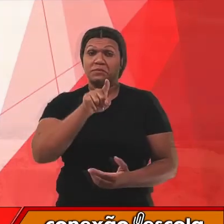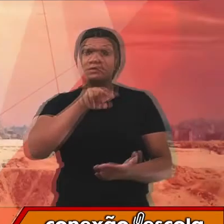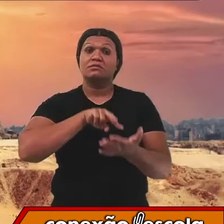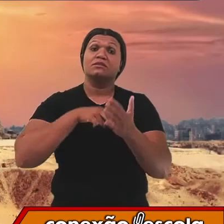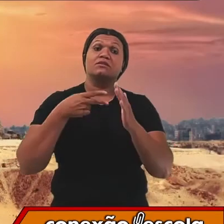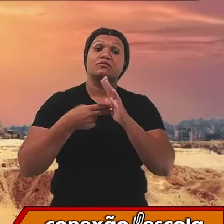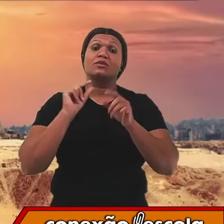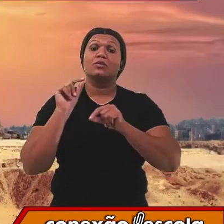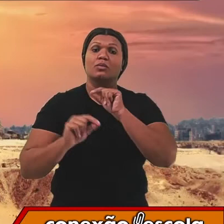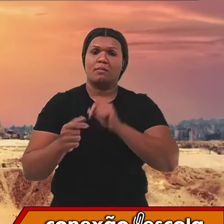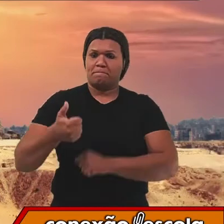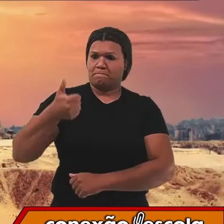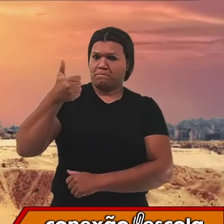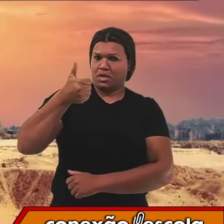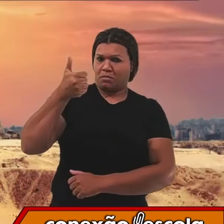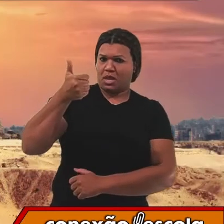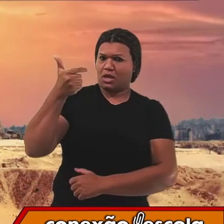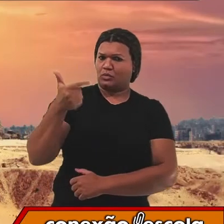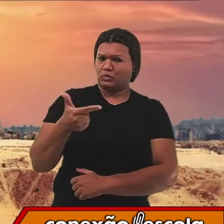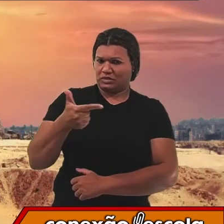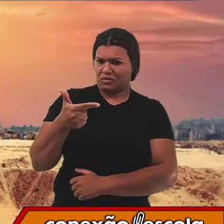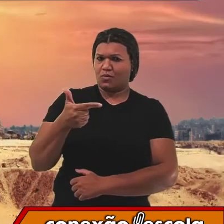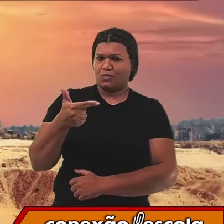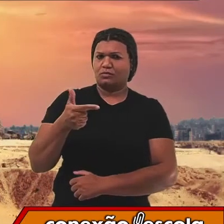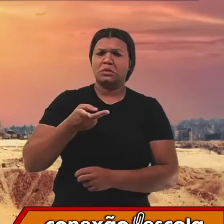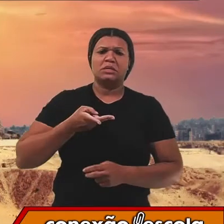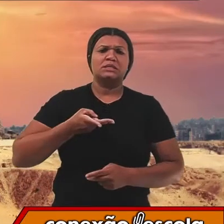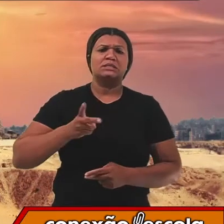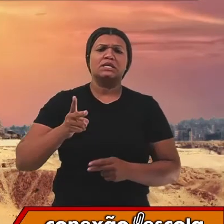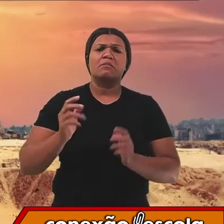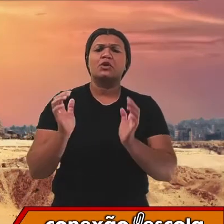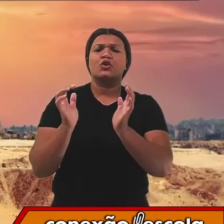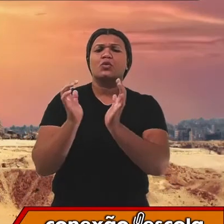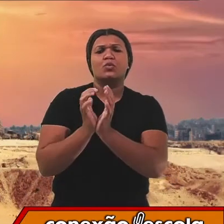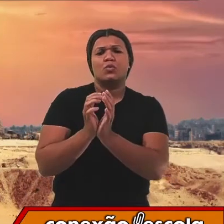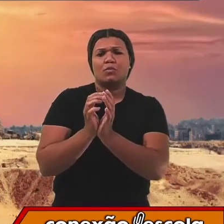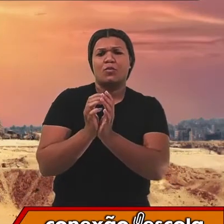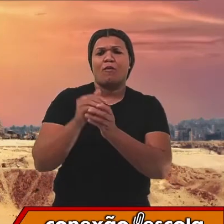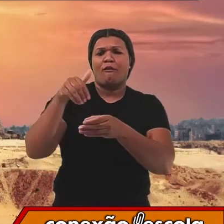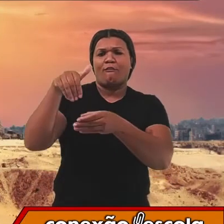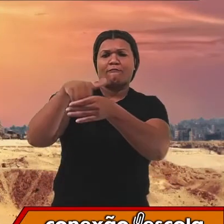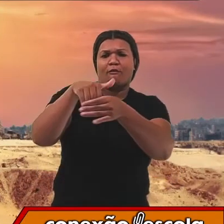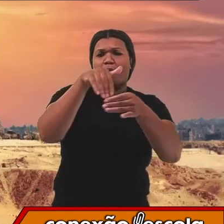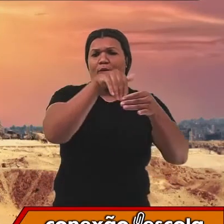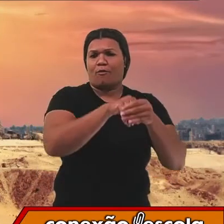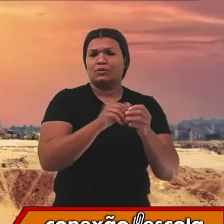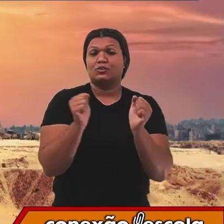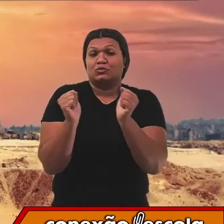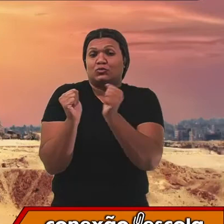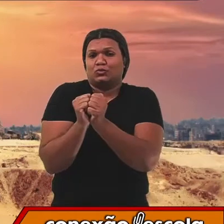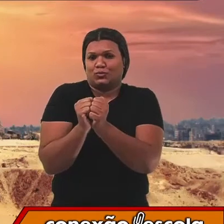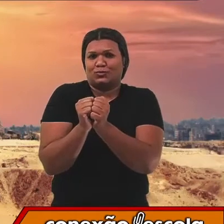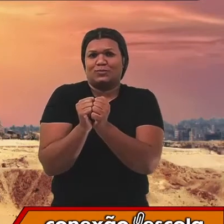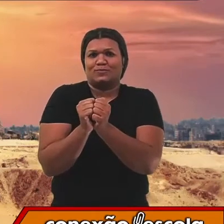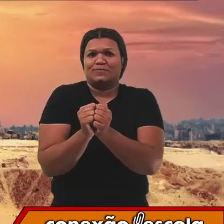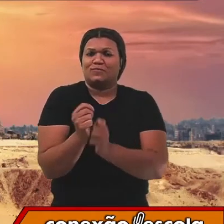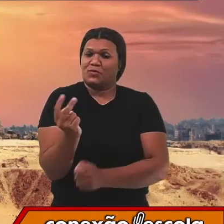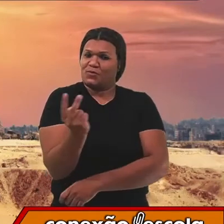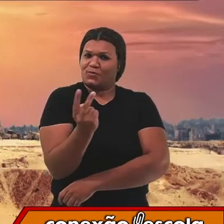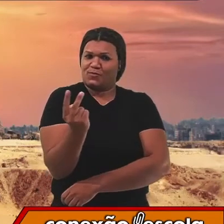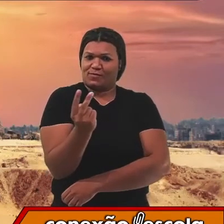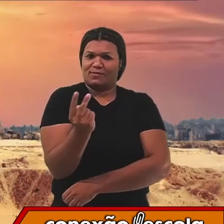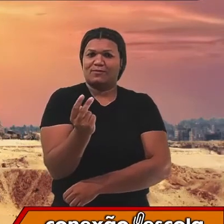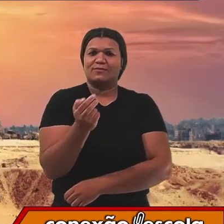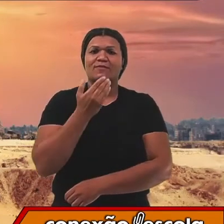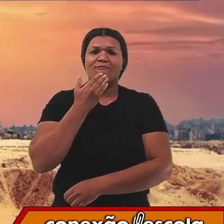primeiro e o segundo estado sempre votavam em conjunto, então o voto por estado favorecia